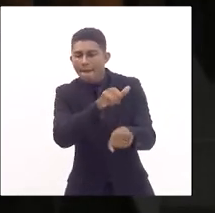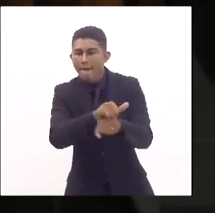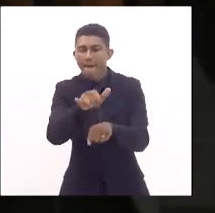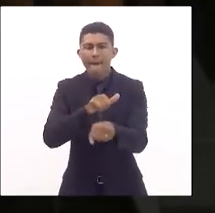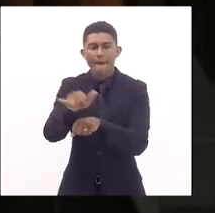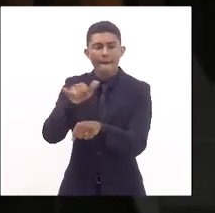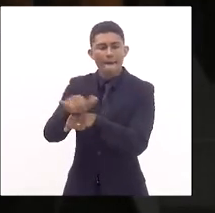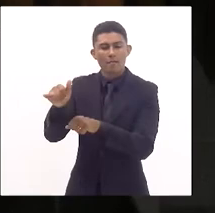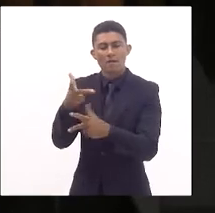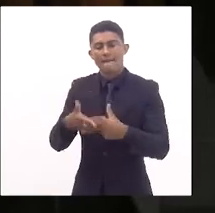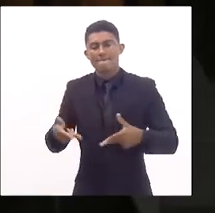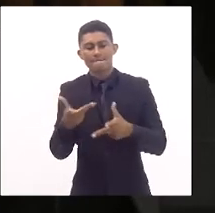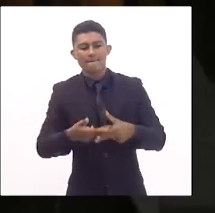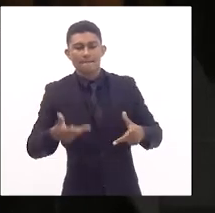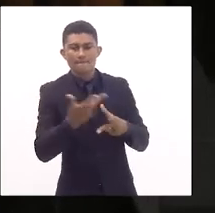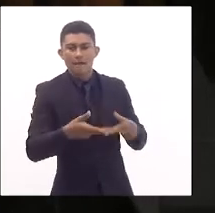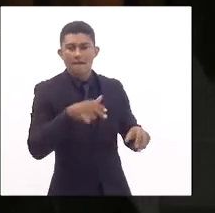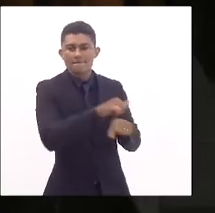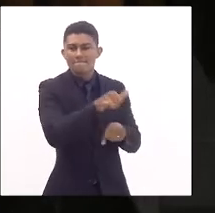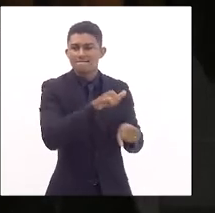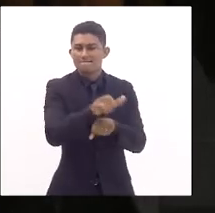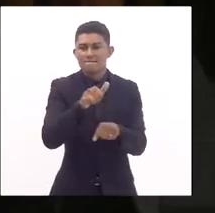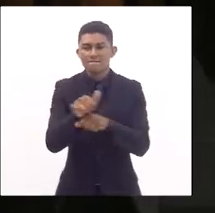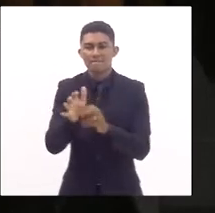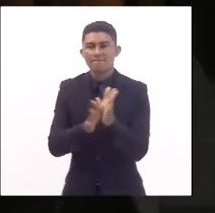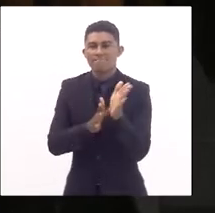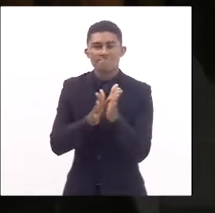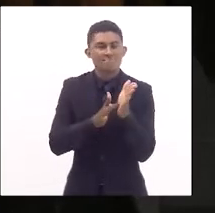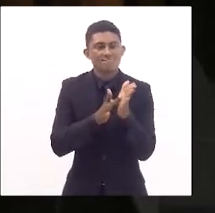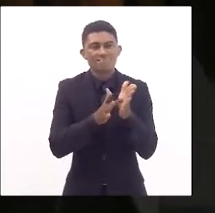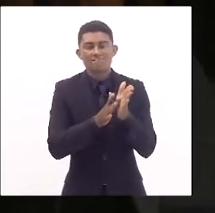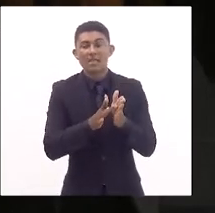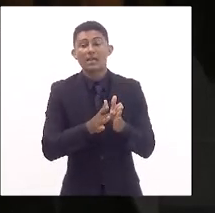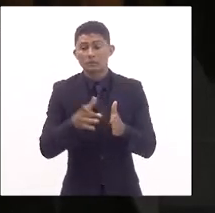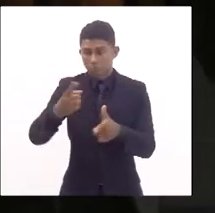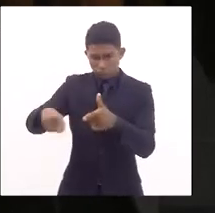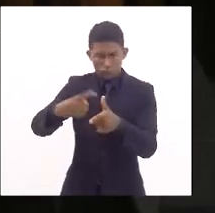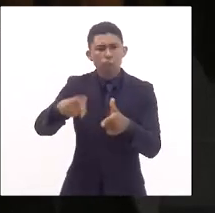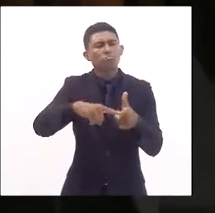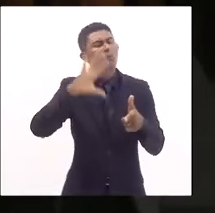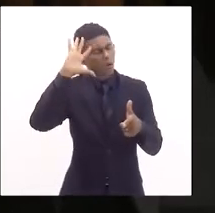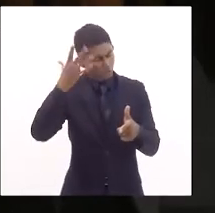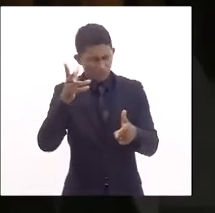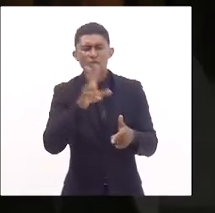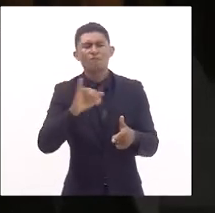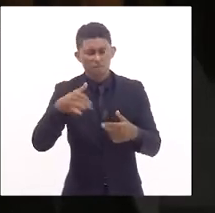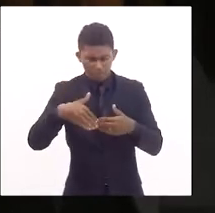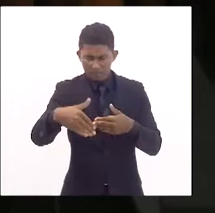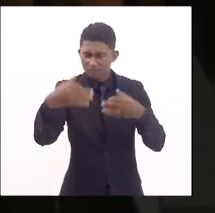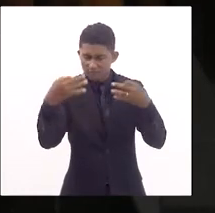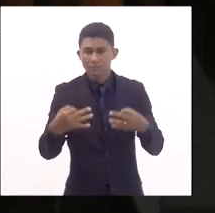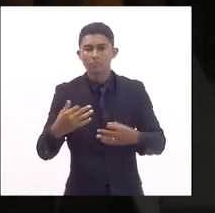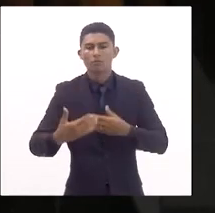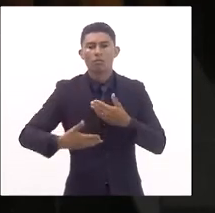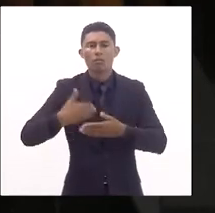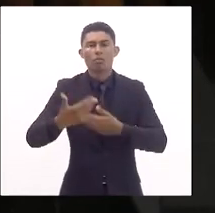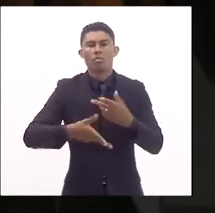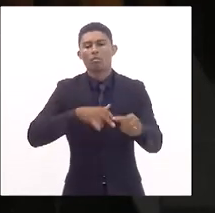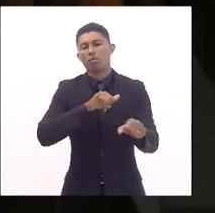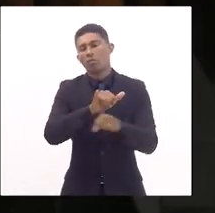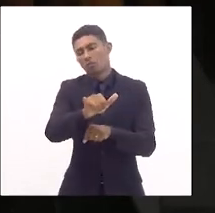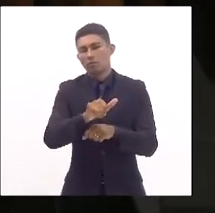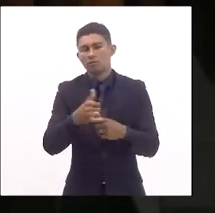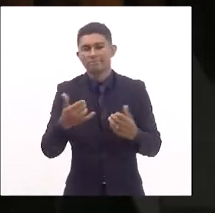finge de conta fazer de conta que vamos resolver um problema que não vamos resolver e o saldo